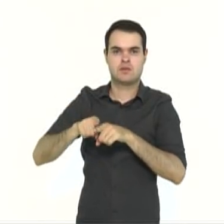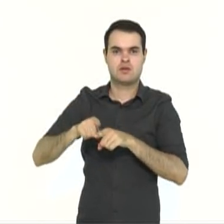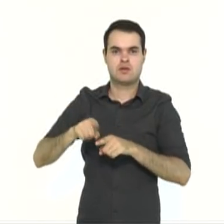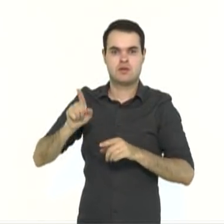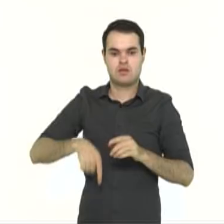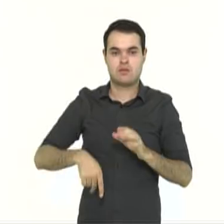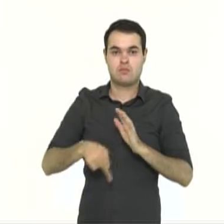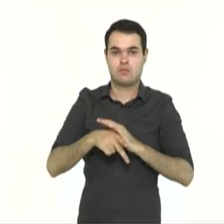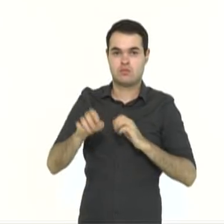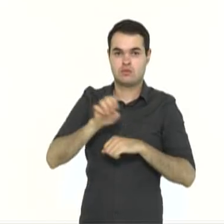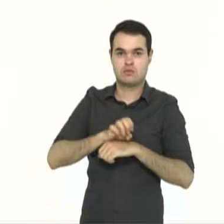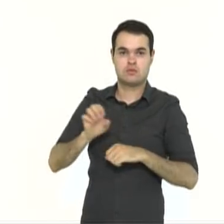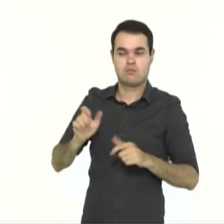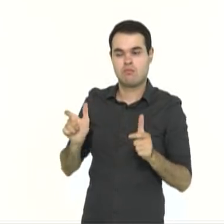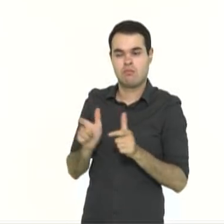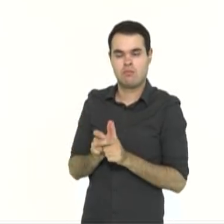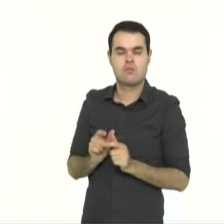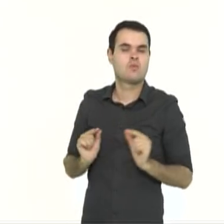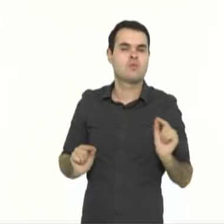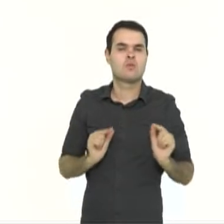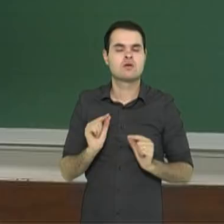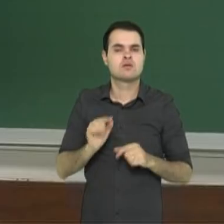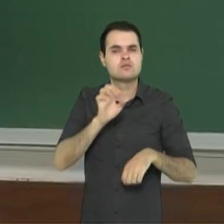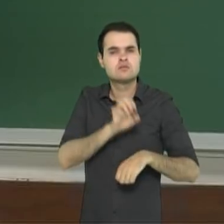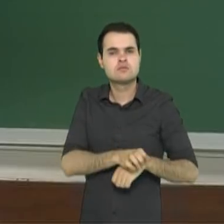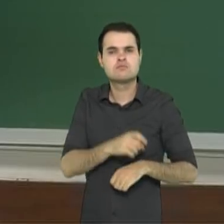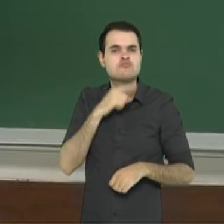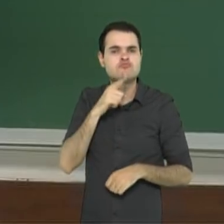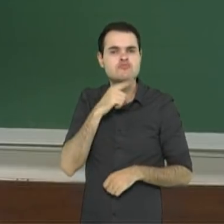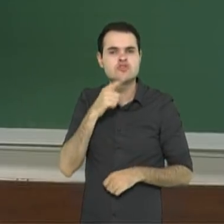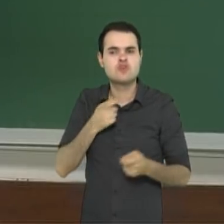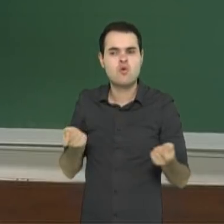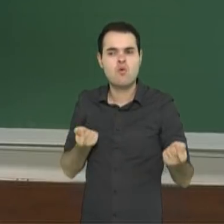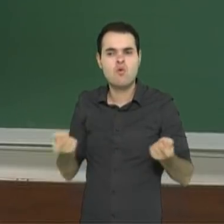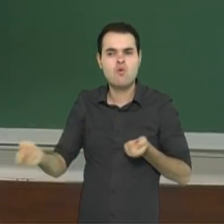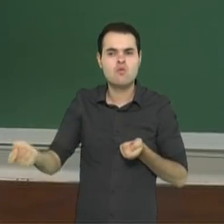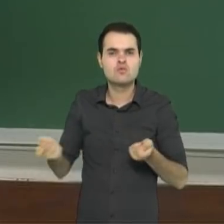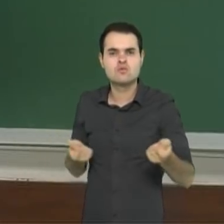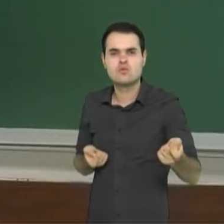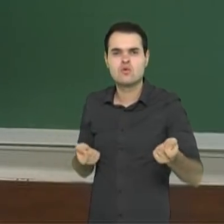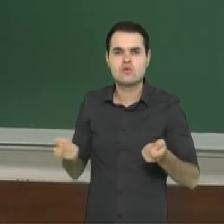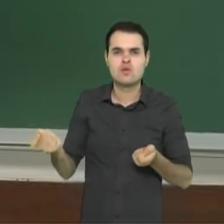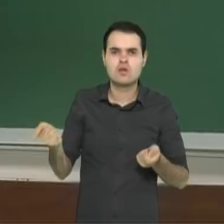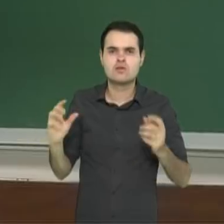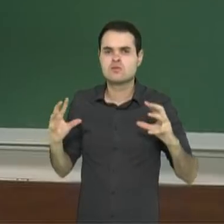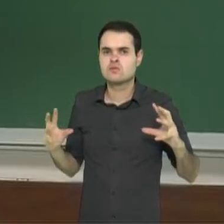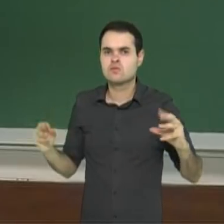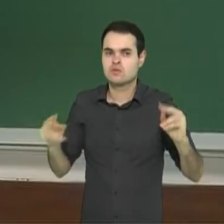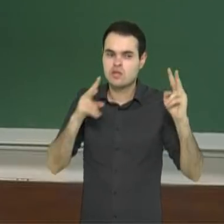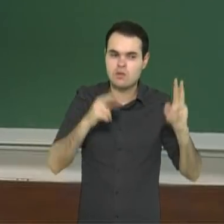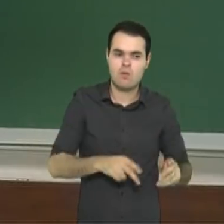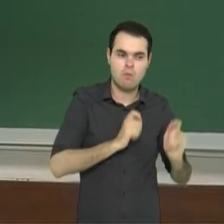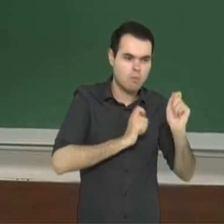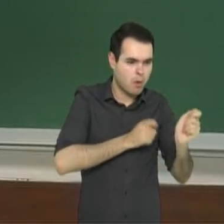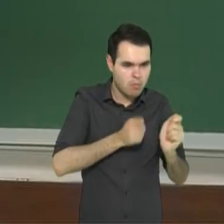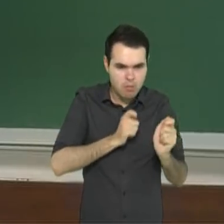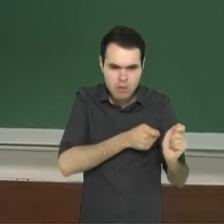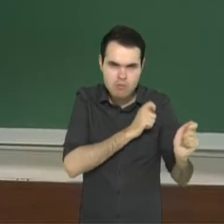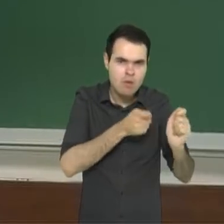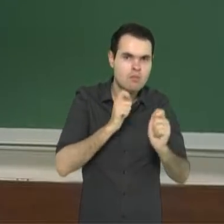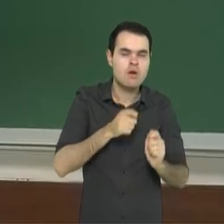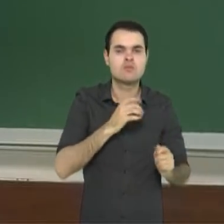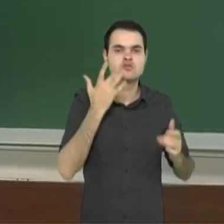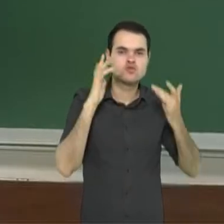do Estado. Digamos assim que o Estado não conseguia controlar com muita veemência como a mineração, o que acontecia